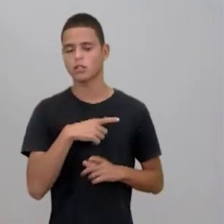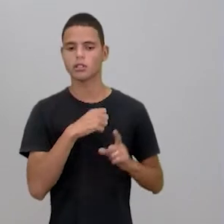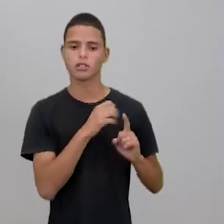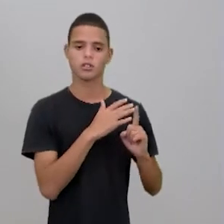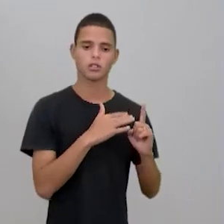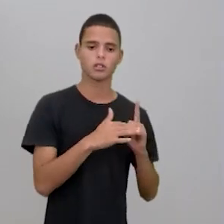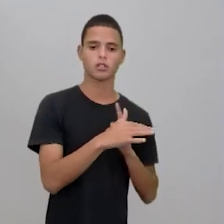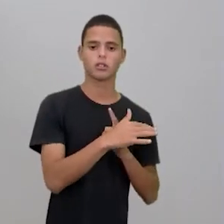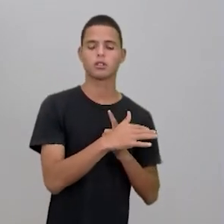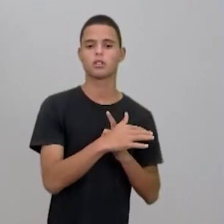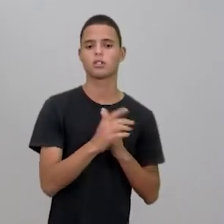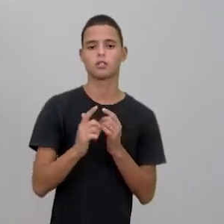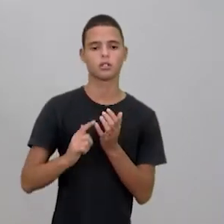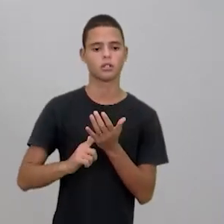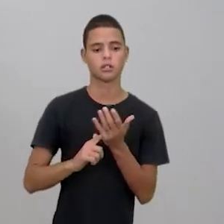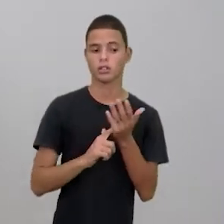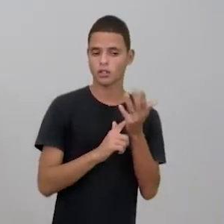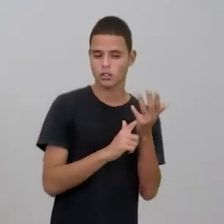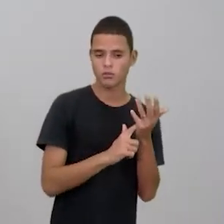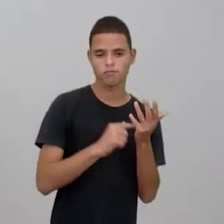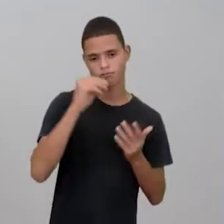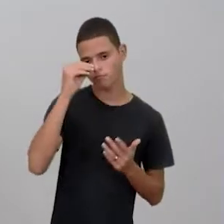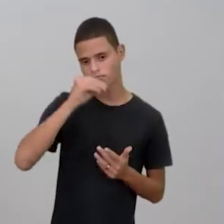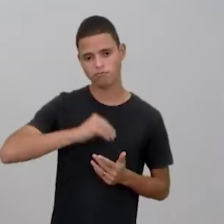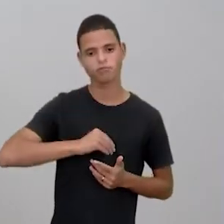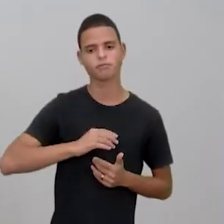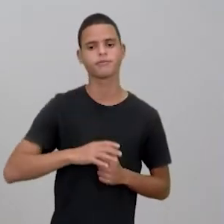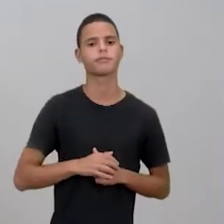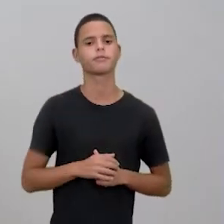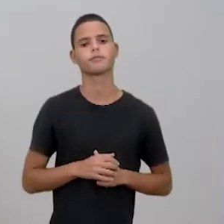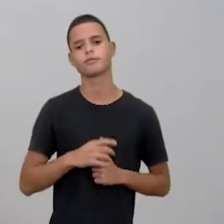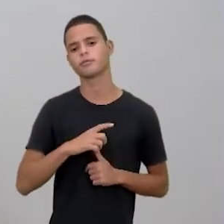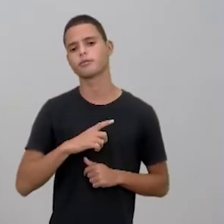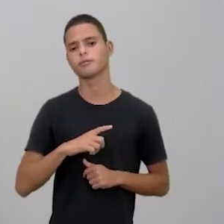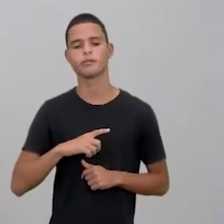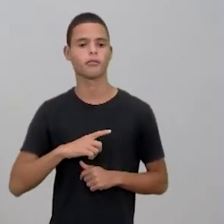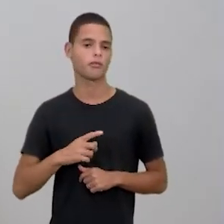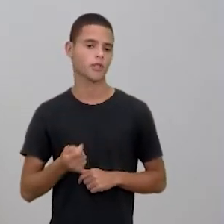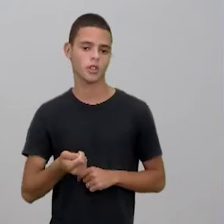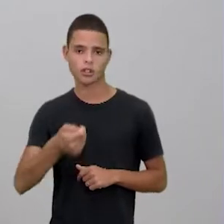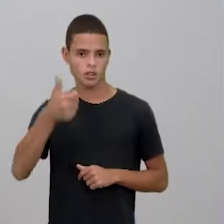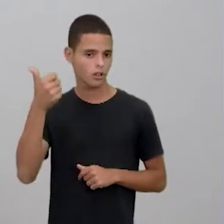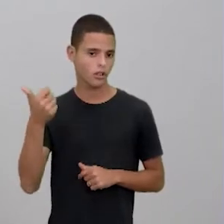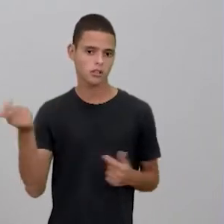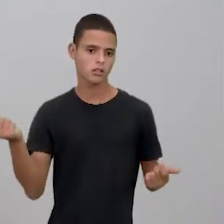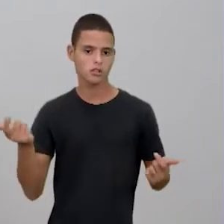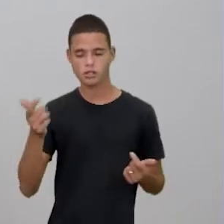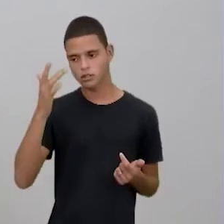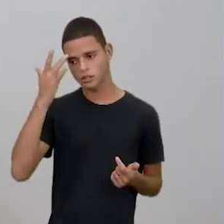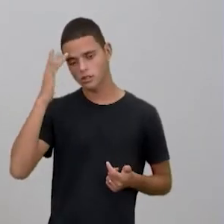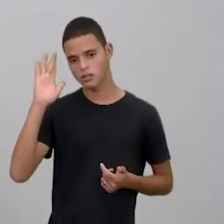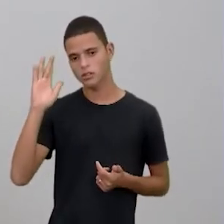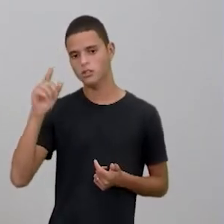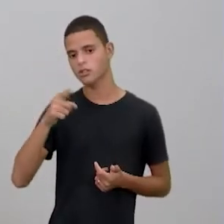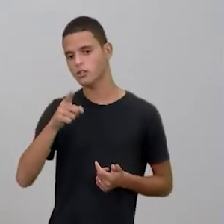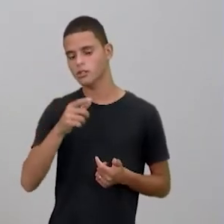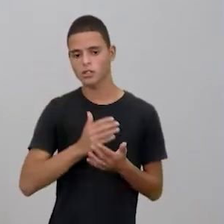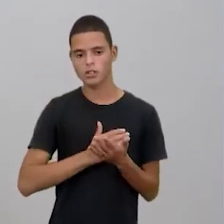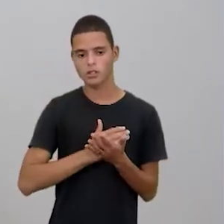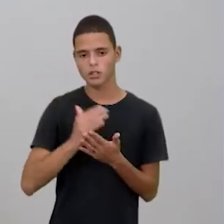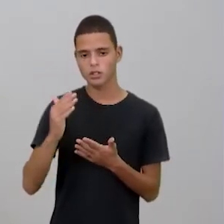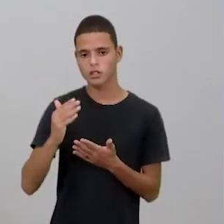da caça. Só que com o passar do tempo, depois ali, olha, após a última glaciação e um período que a gente entra com